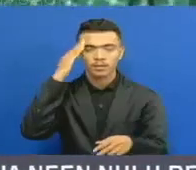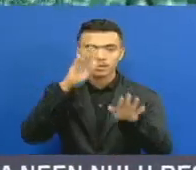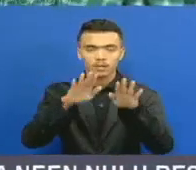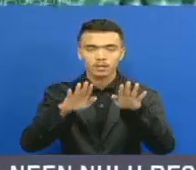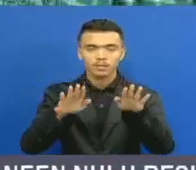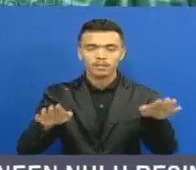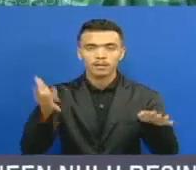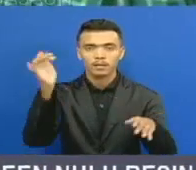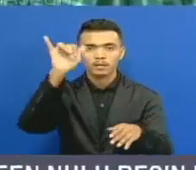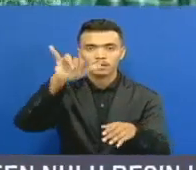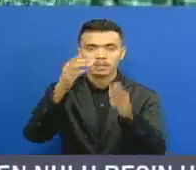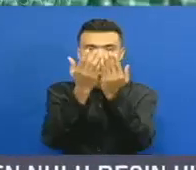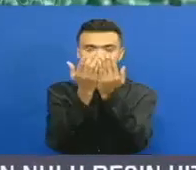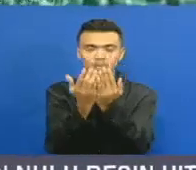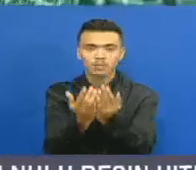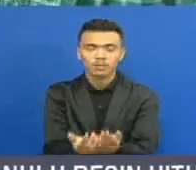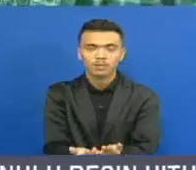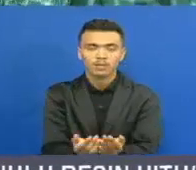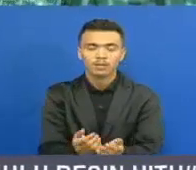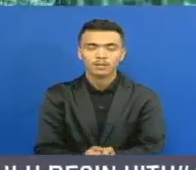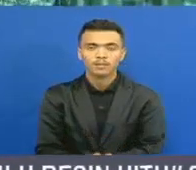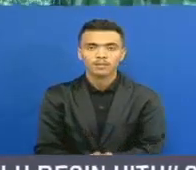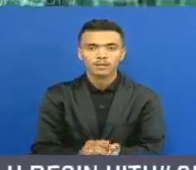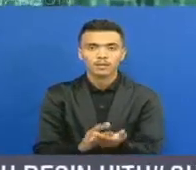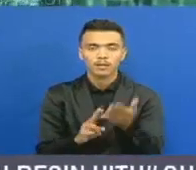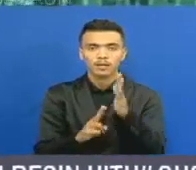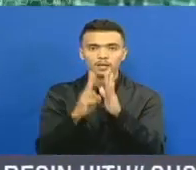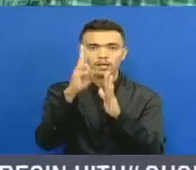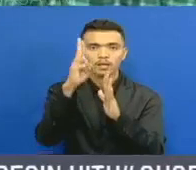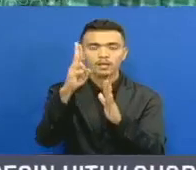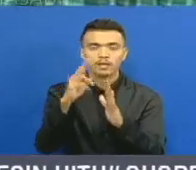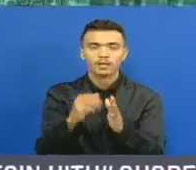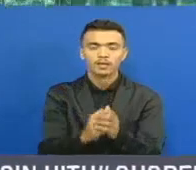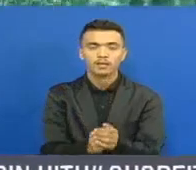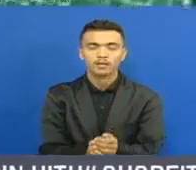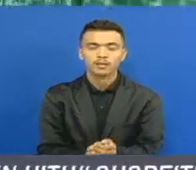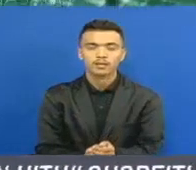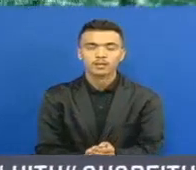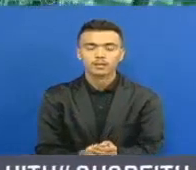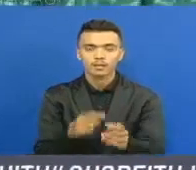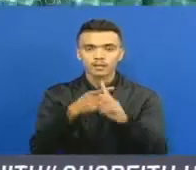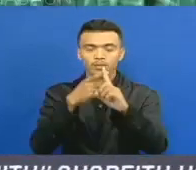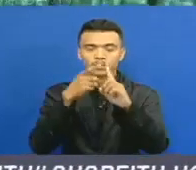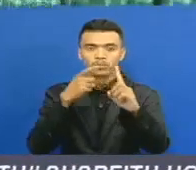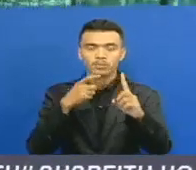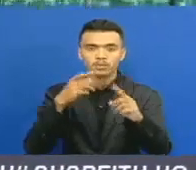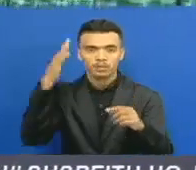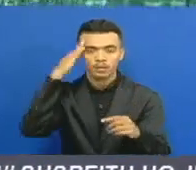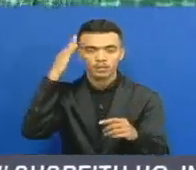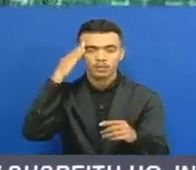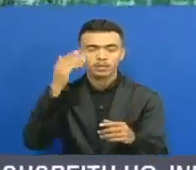minha toda depois altura lila a mim se analisa o tuide